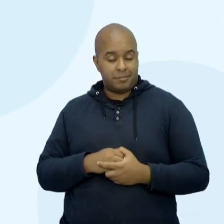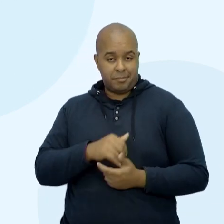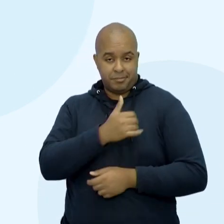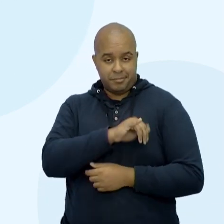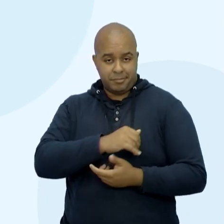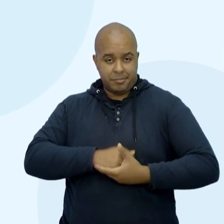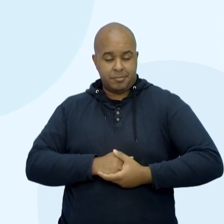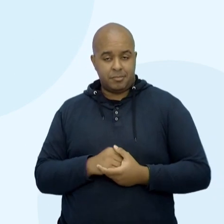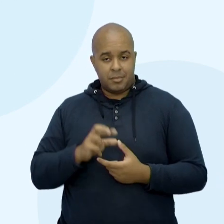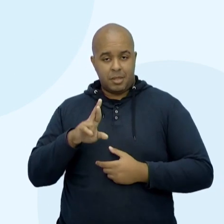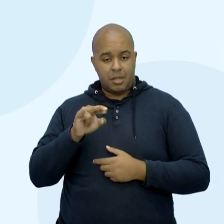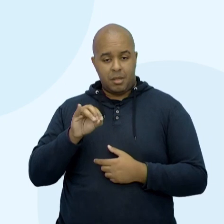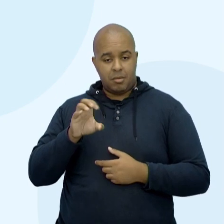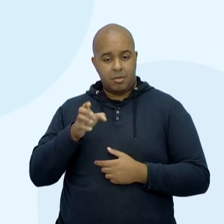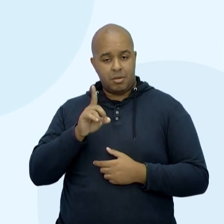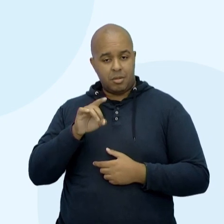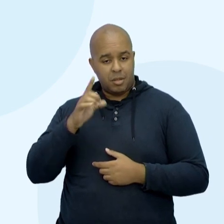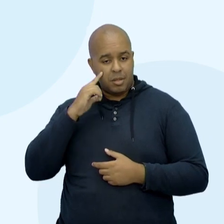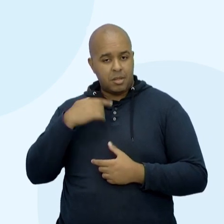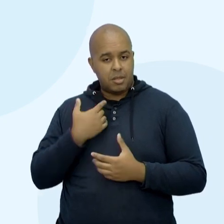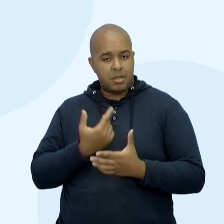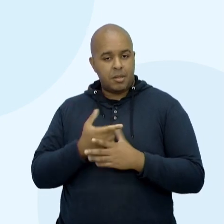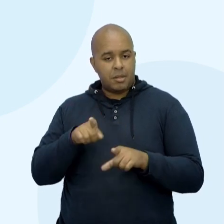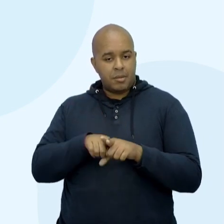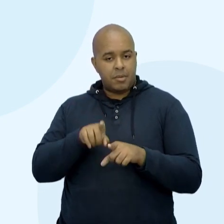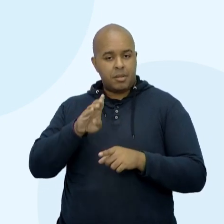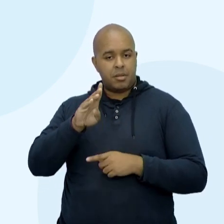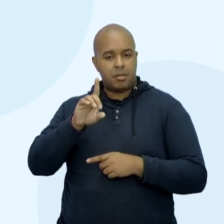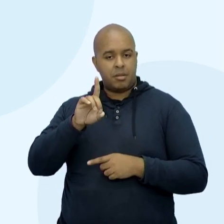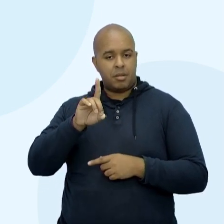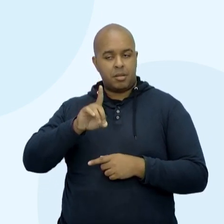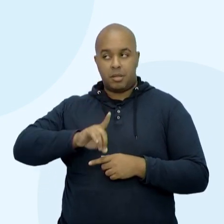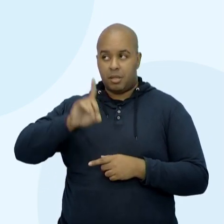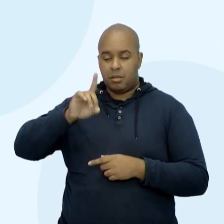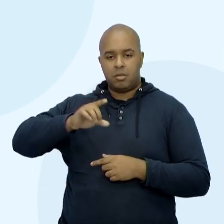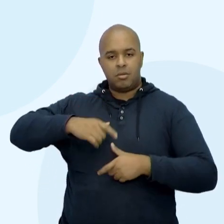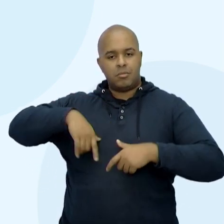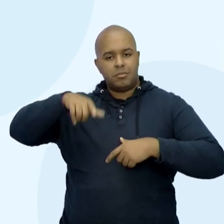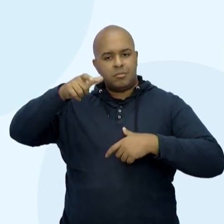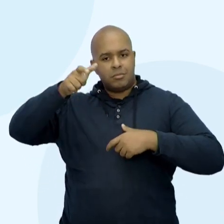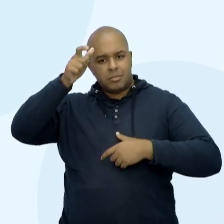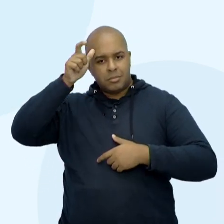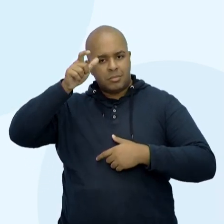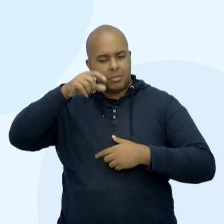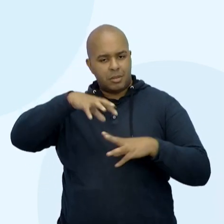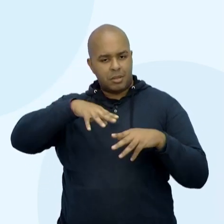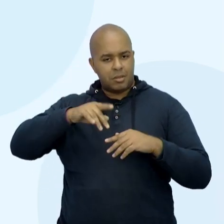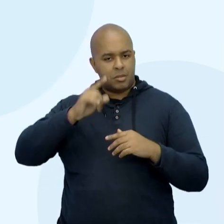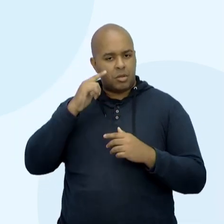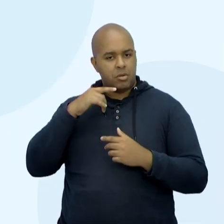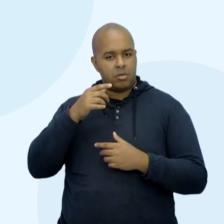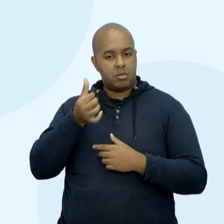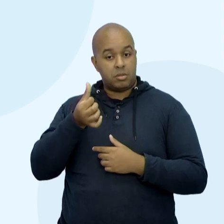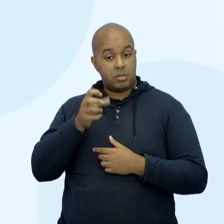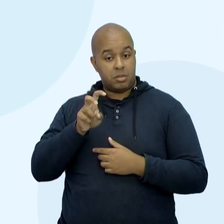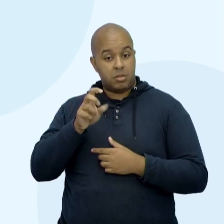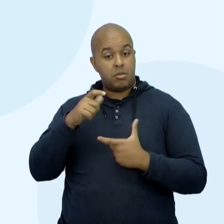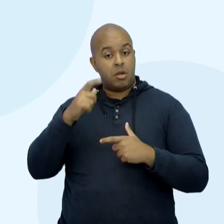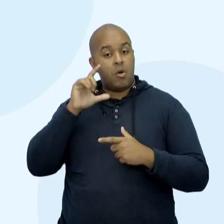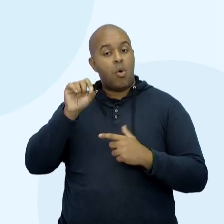Janeiro. O filme Desde o Diabo na Terra do Sol, do Glauber Rocha, 65. E ele fala, olha assim, ó,